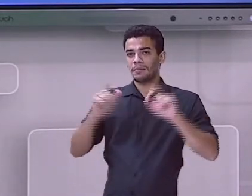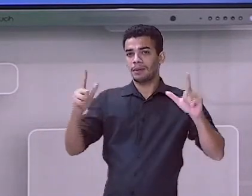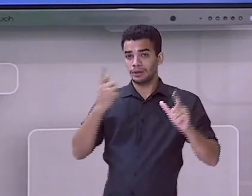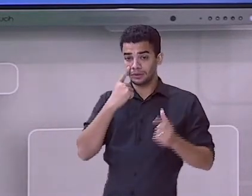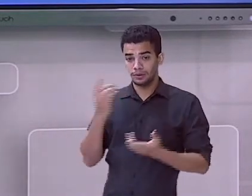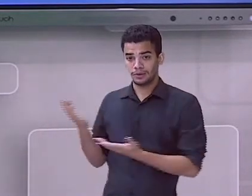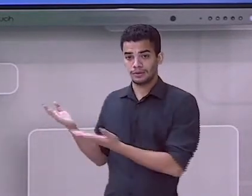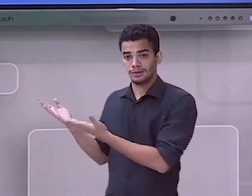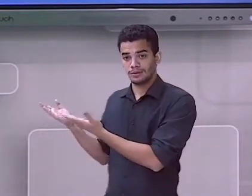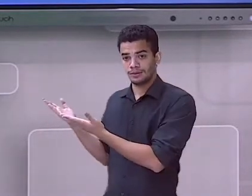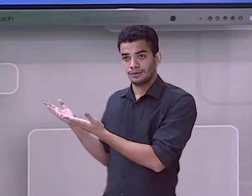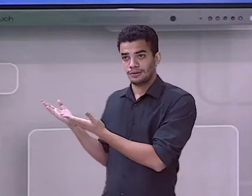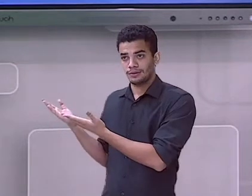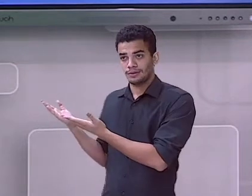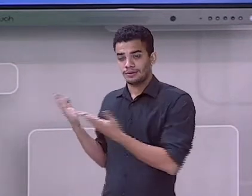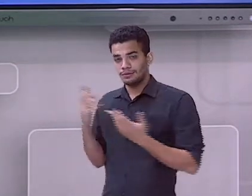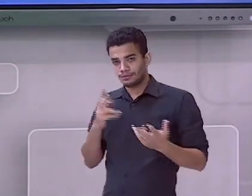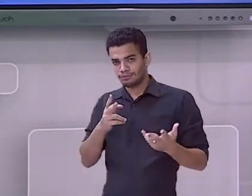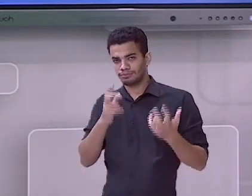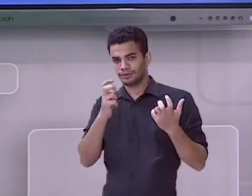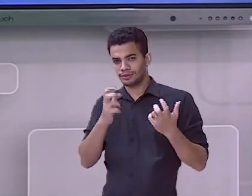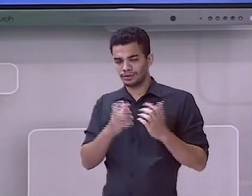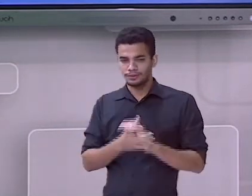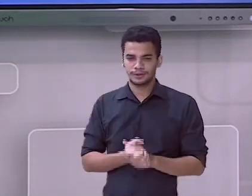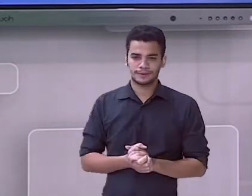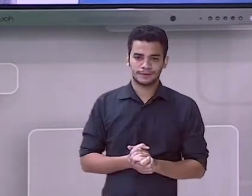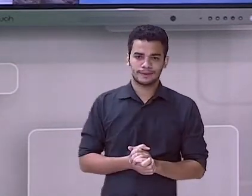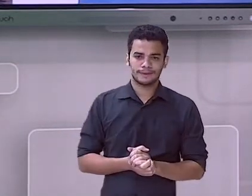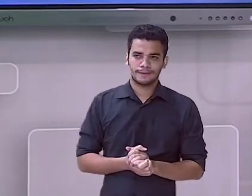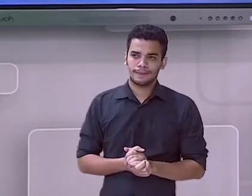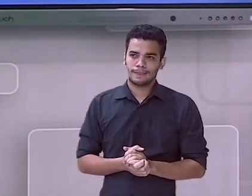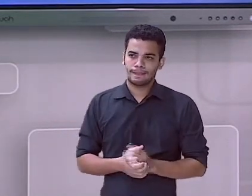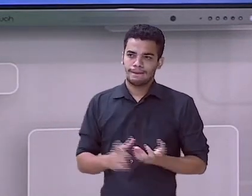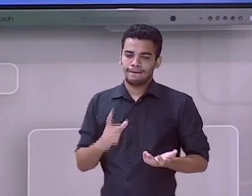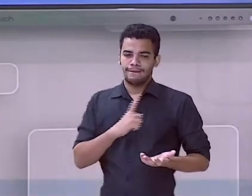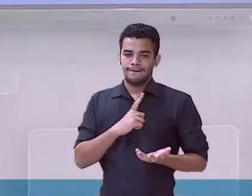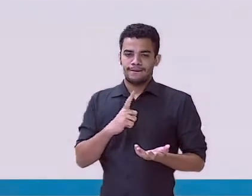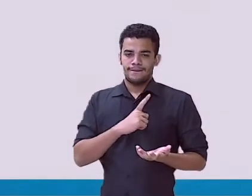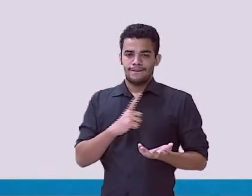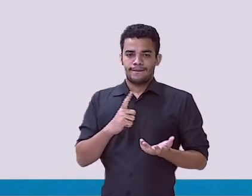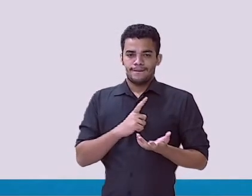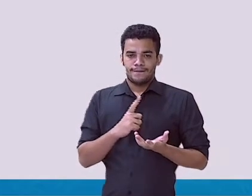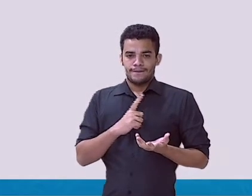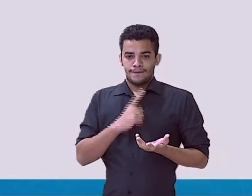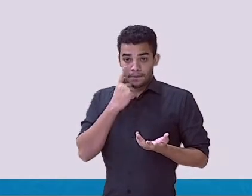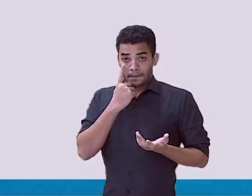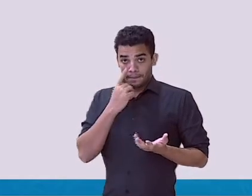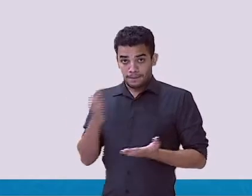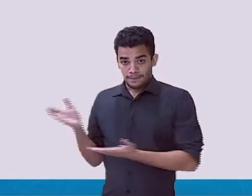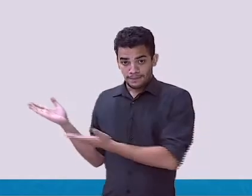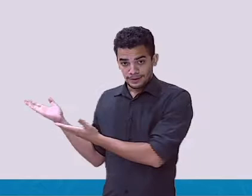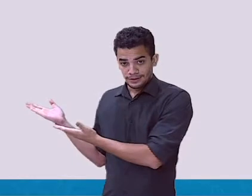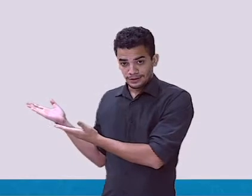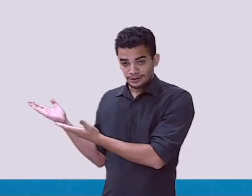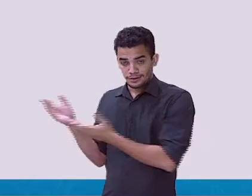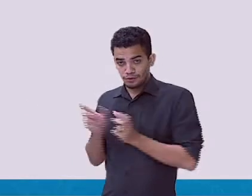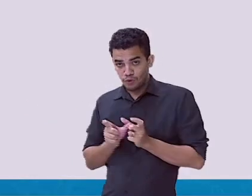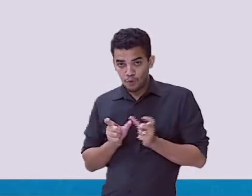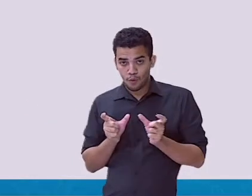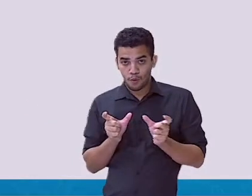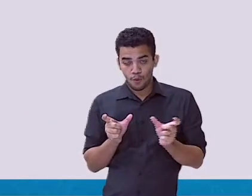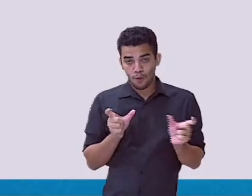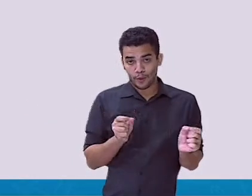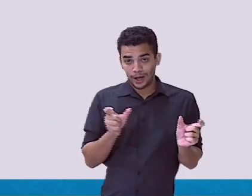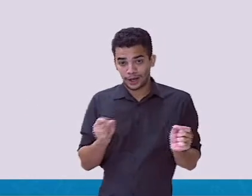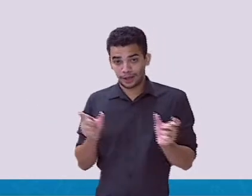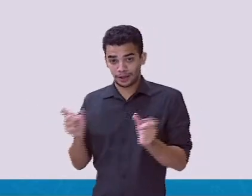temos caranguejos, lagostas, olha ali para vocês verem, ó. E lá o tatuzinho de jardim. Mas ele tem